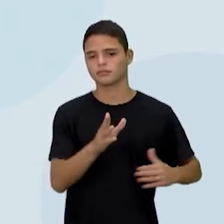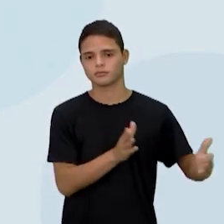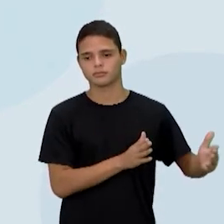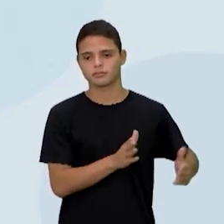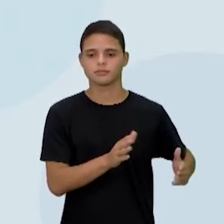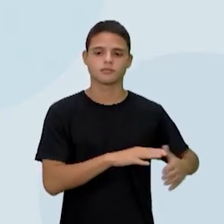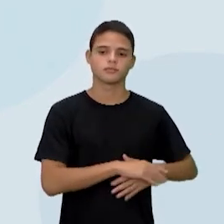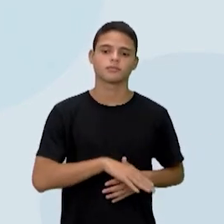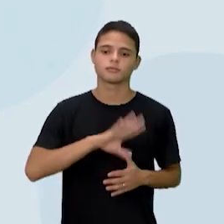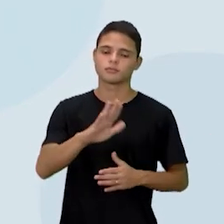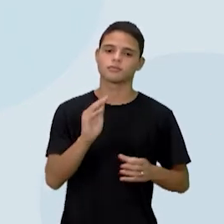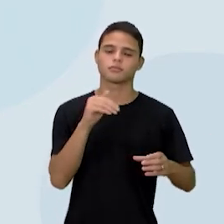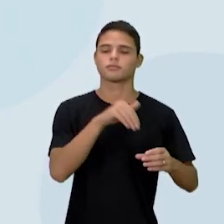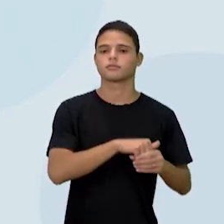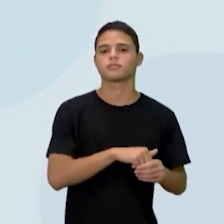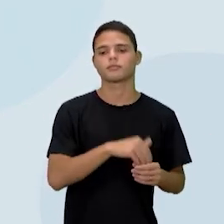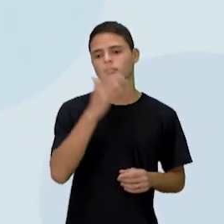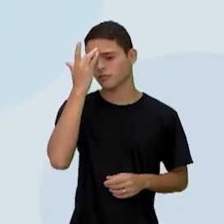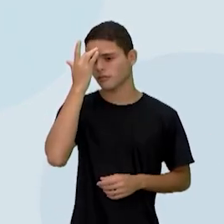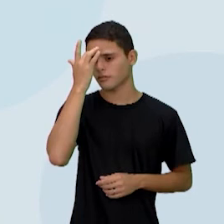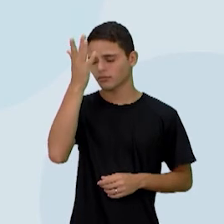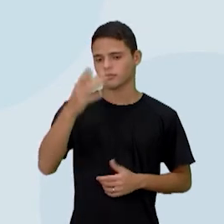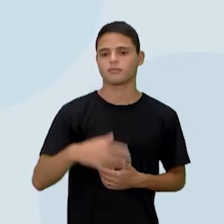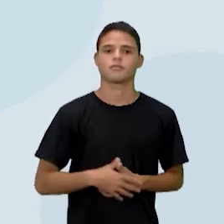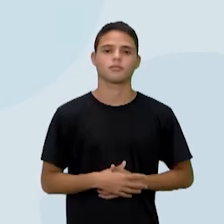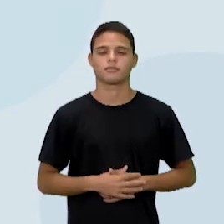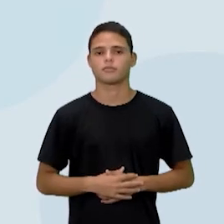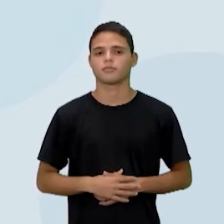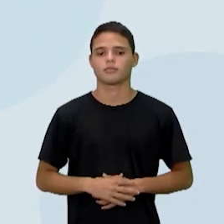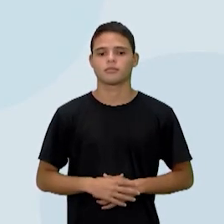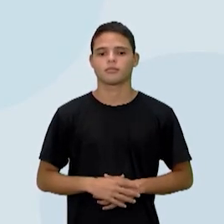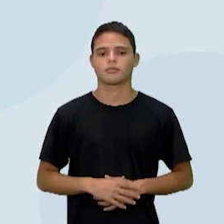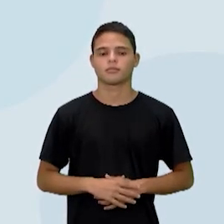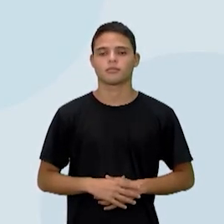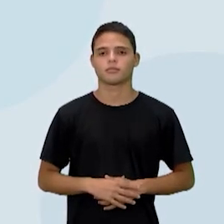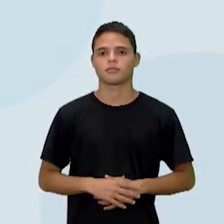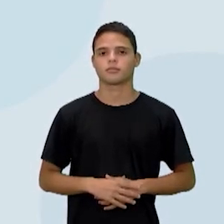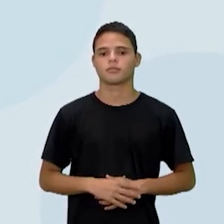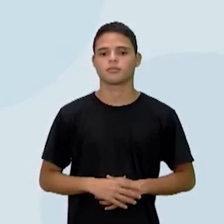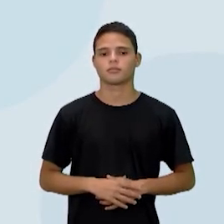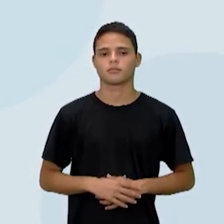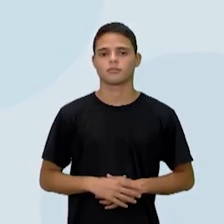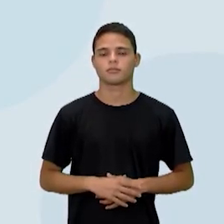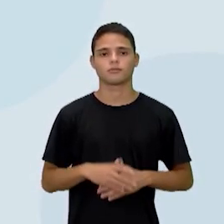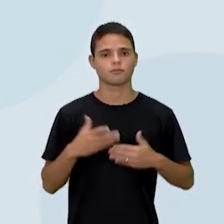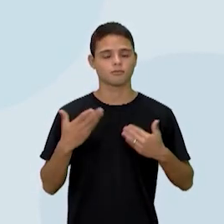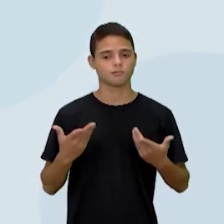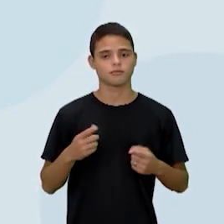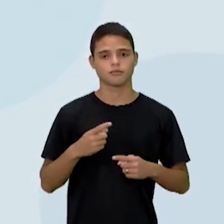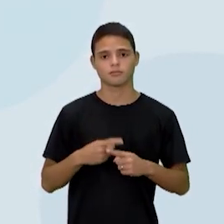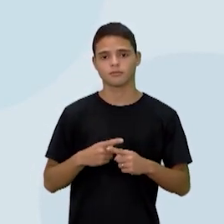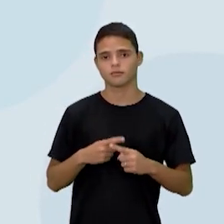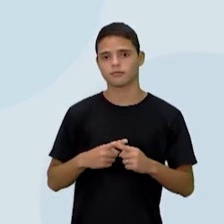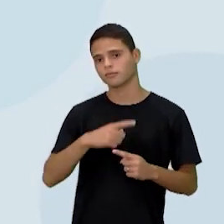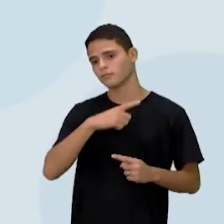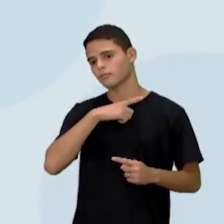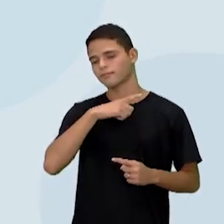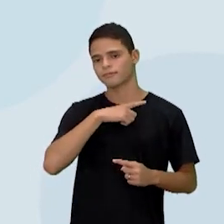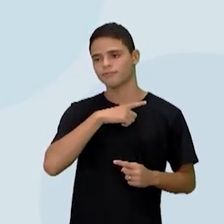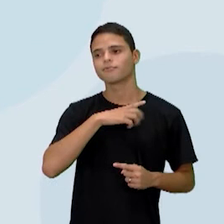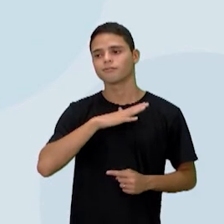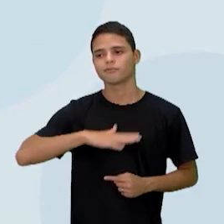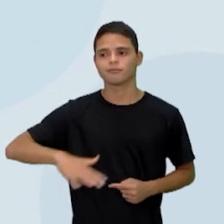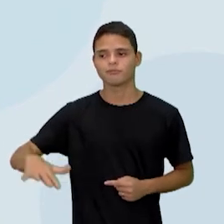estar na rede facilitou muito também para as marcas. Isso é um fato e é reconhecido porque é um